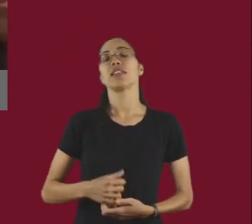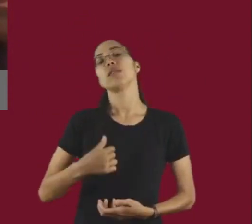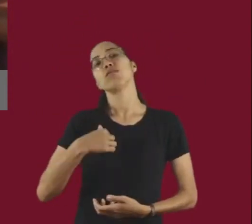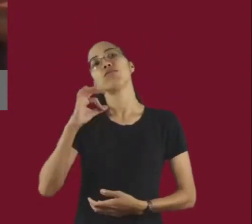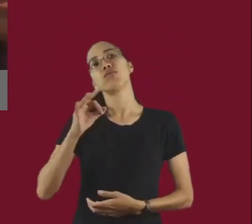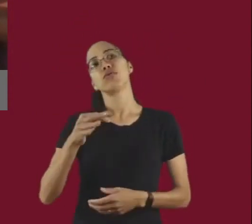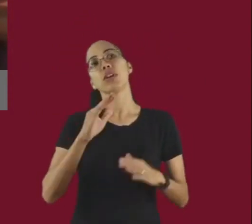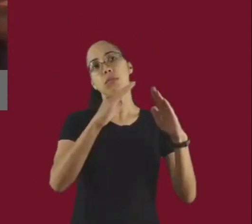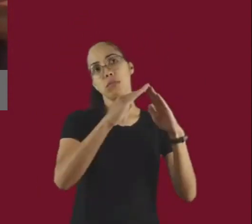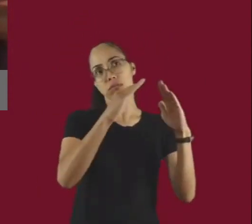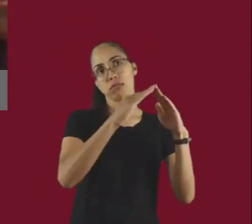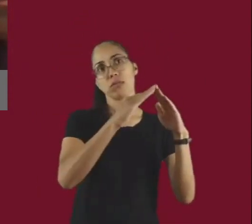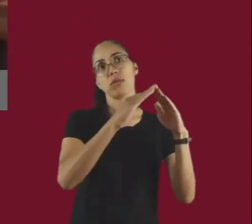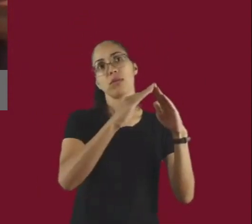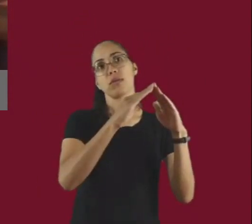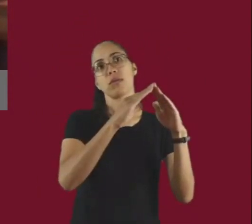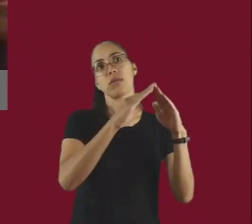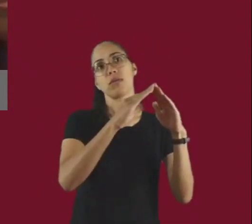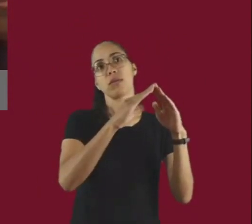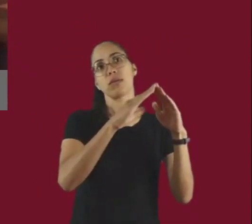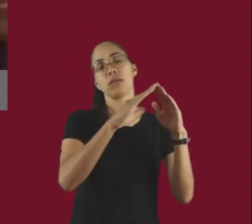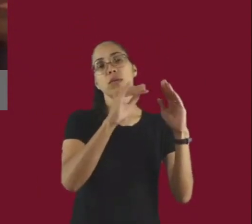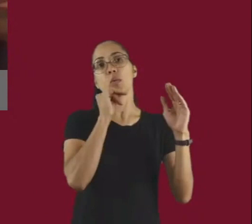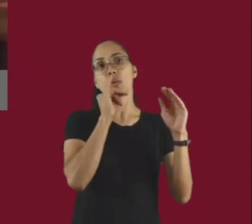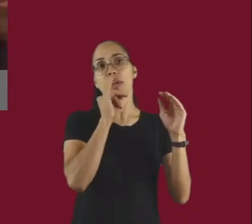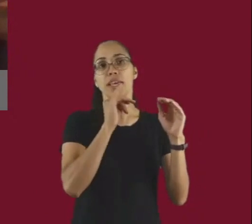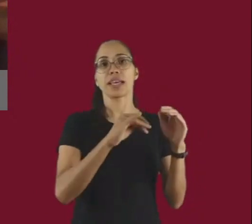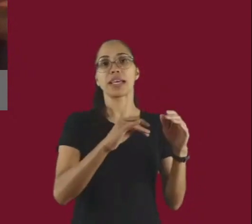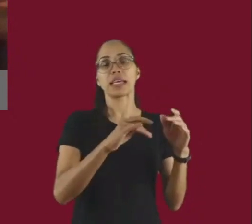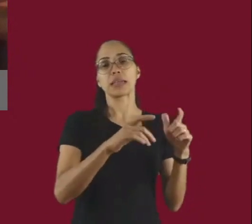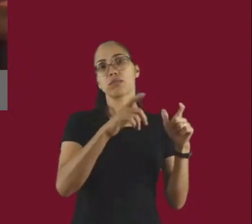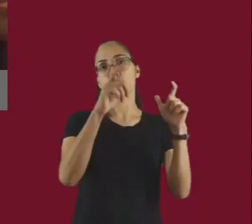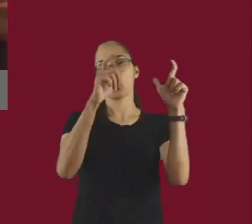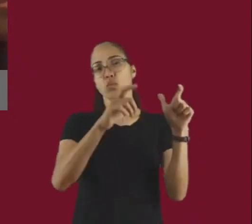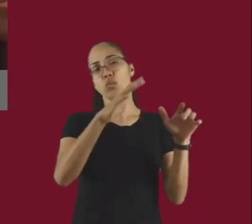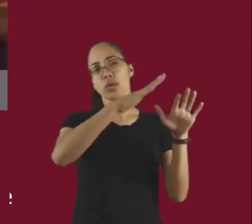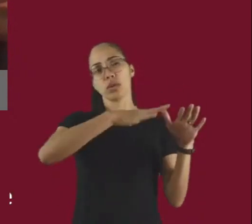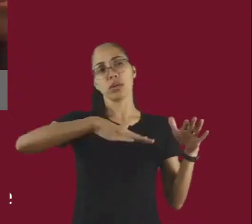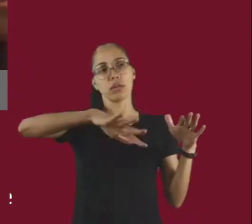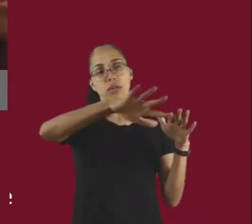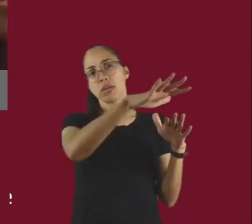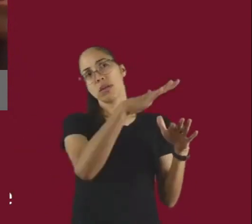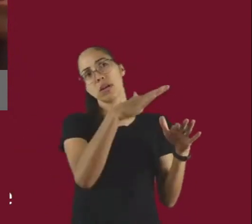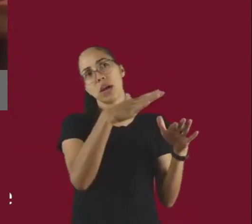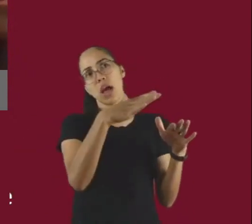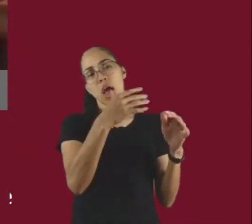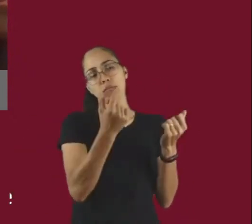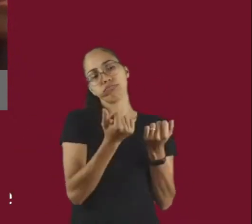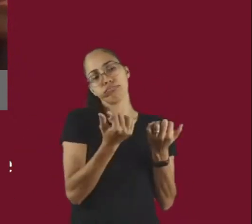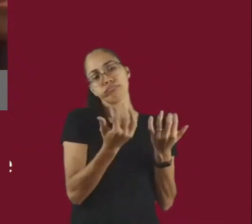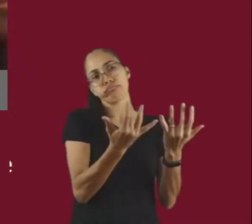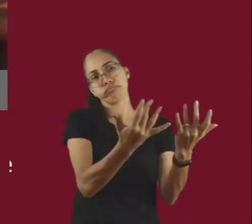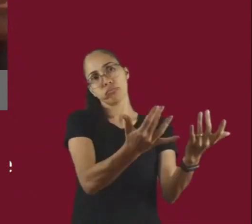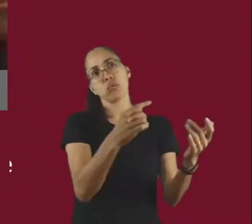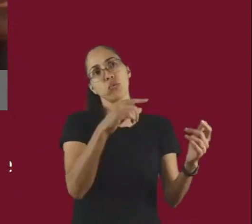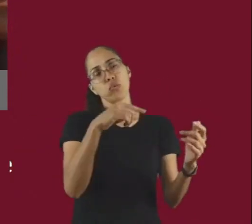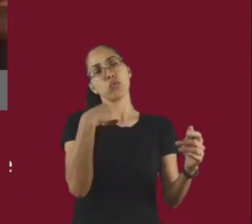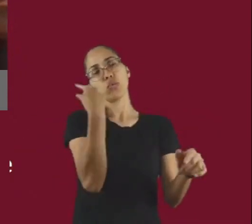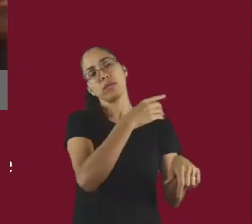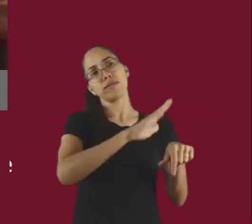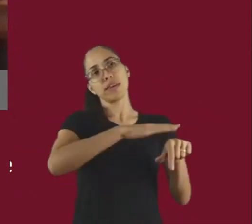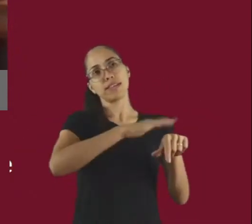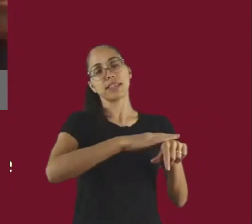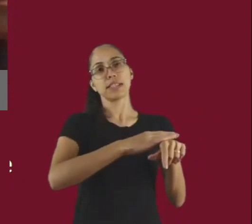eu moro fora, né, da cidade de Altamira, numa zona de pasto que a gente está reflorestando,